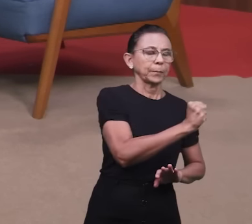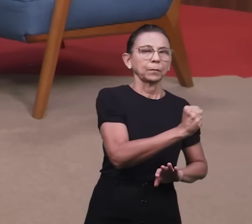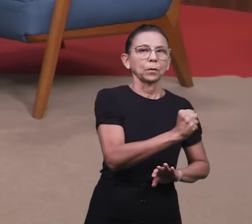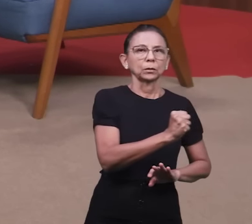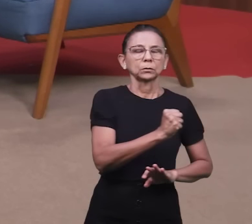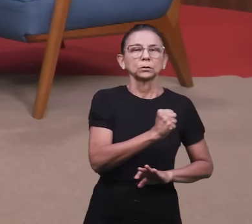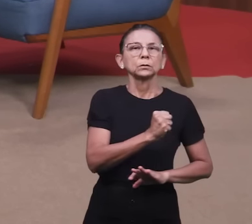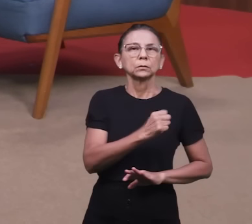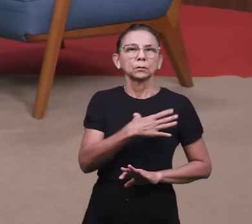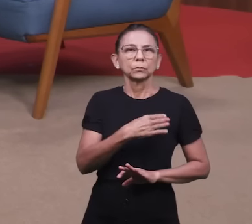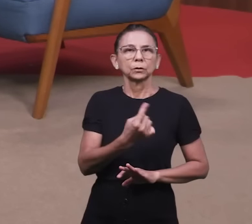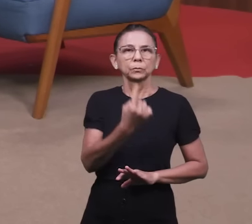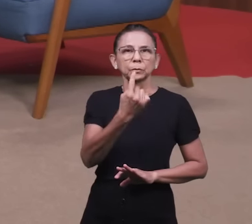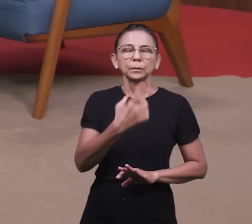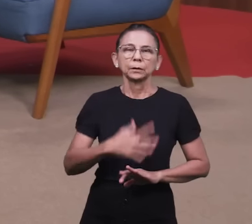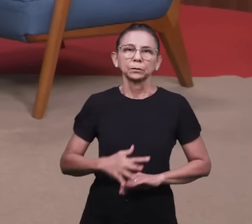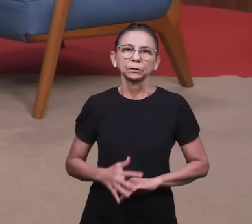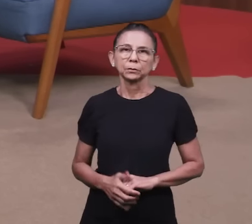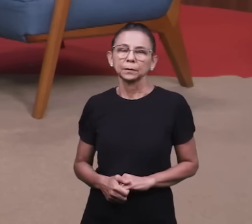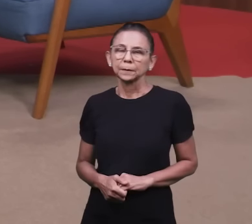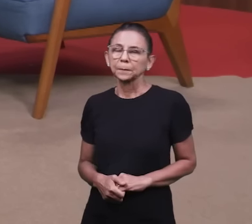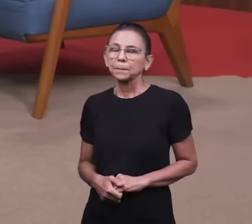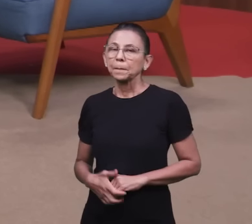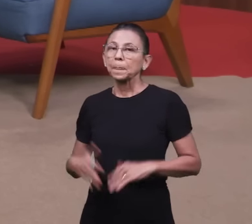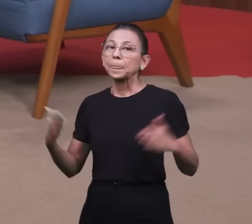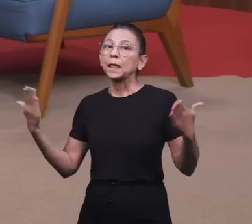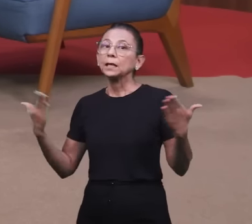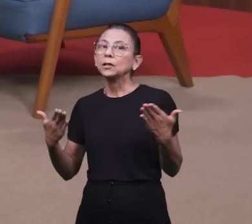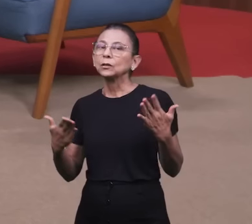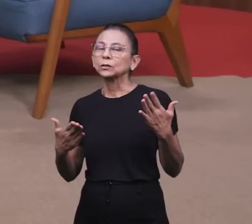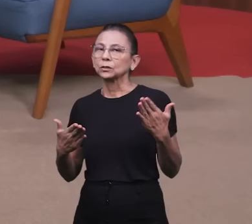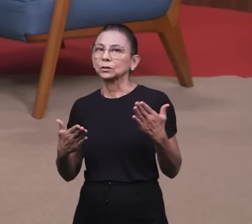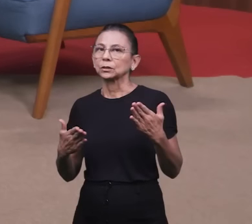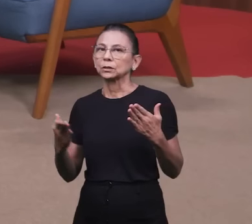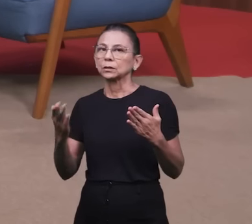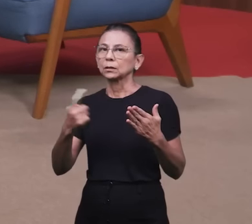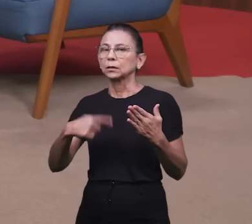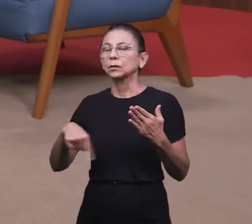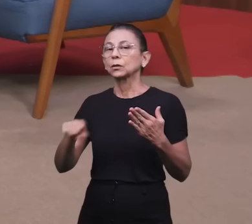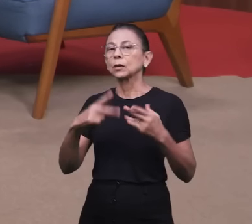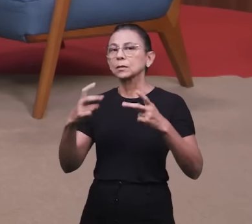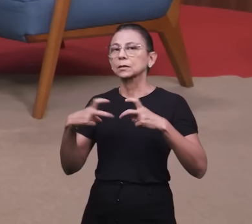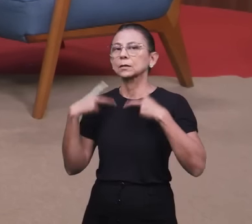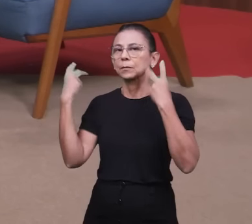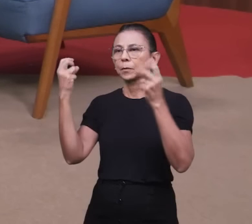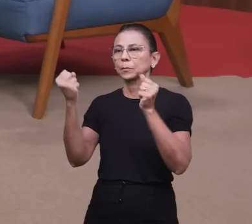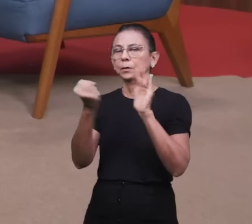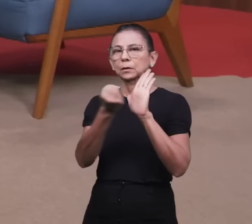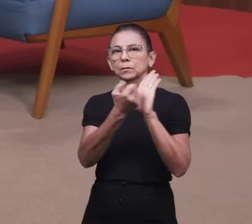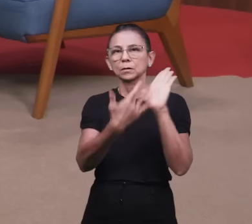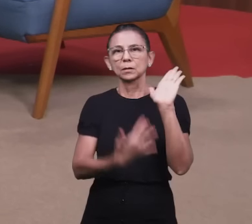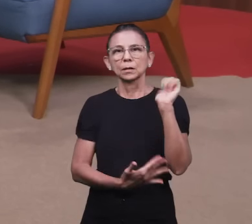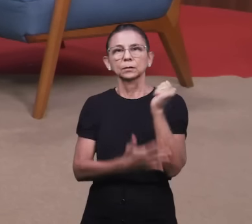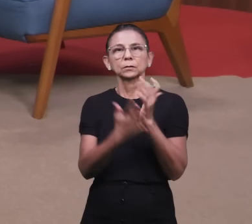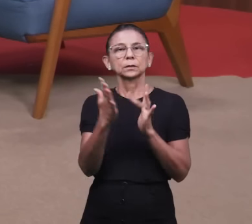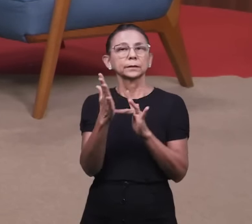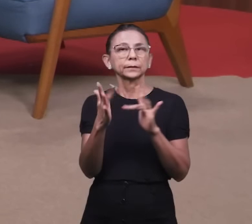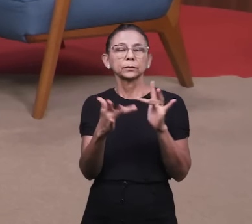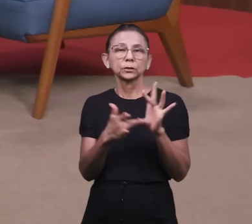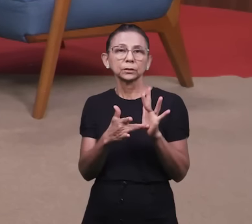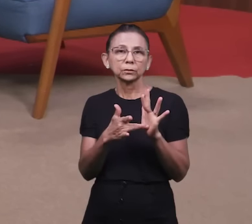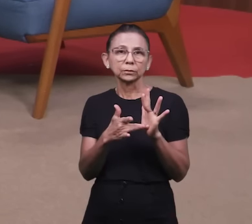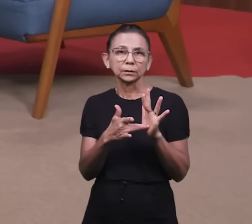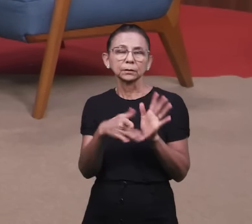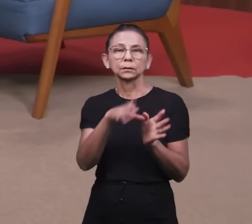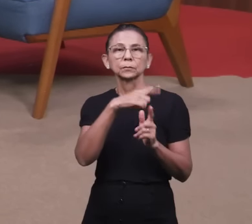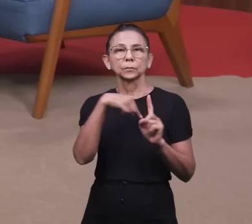somos preservados quando quando nosso coração as portas e um Brás do nosso coração revestido com o poder do sangue de